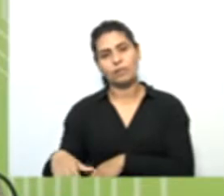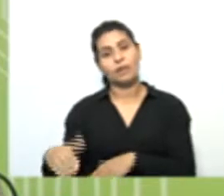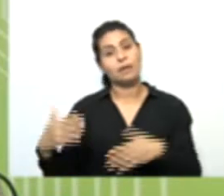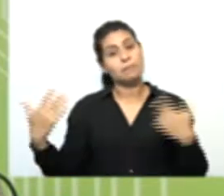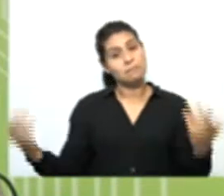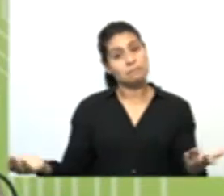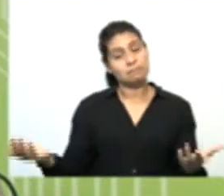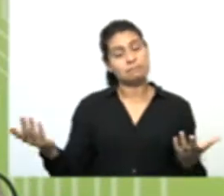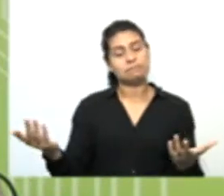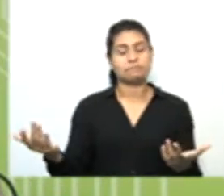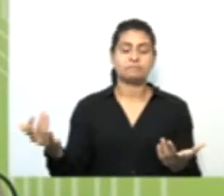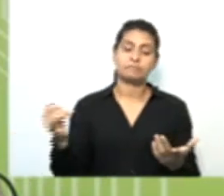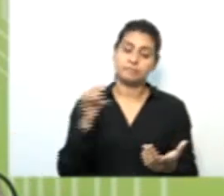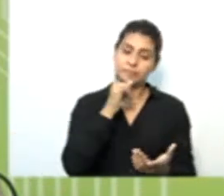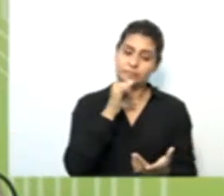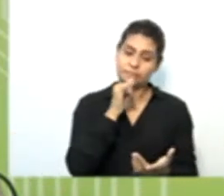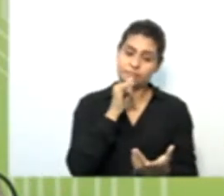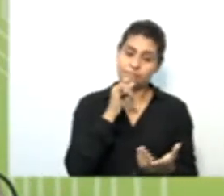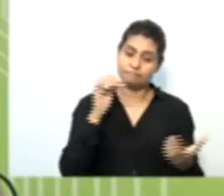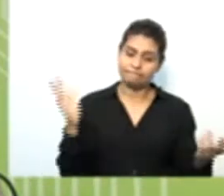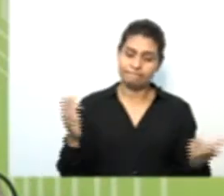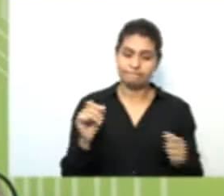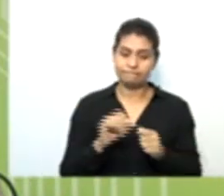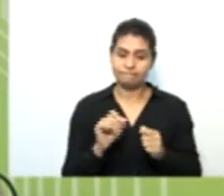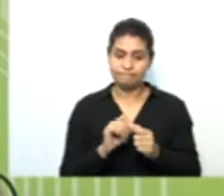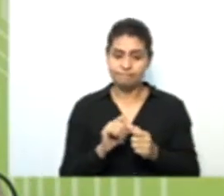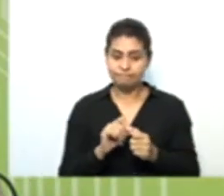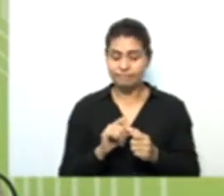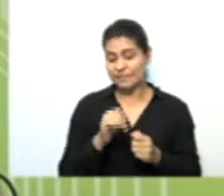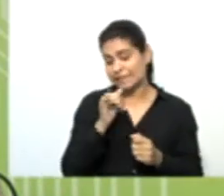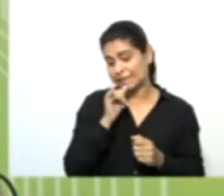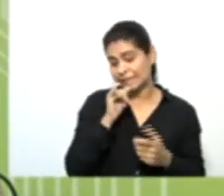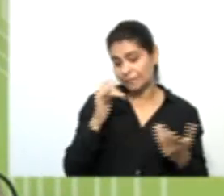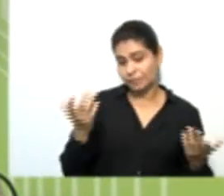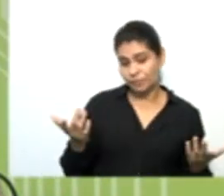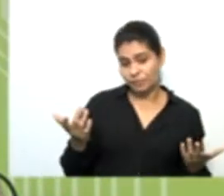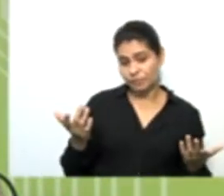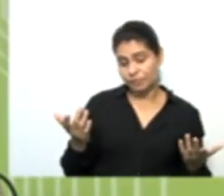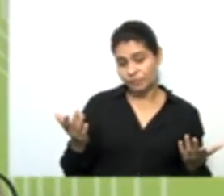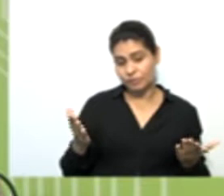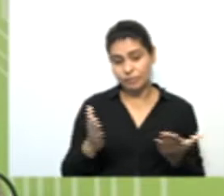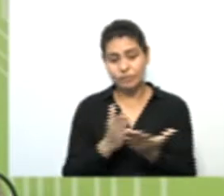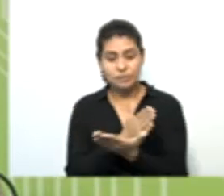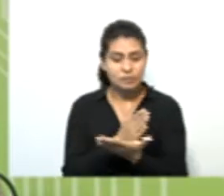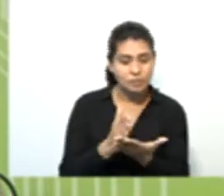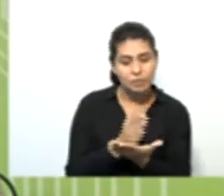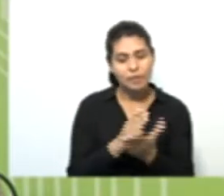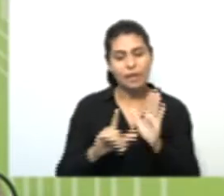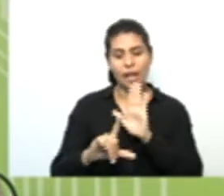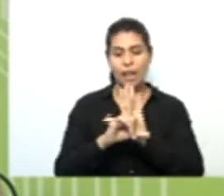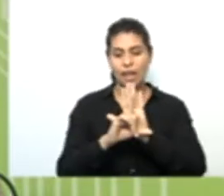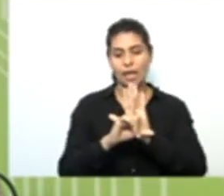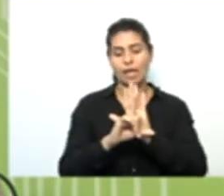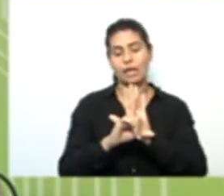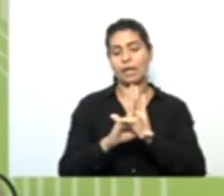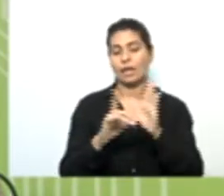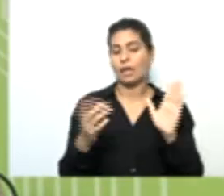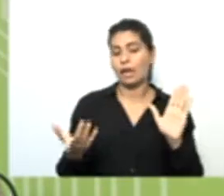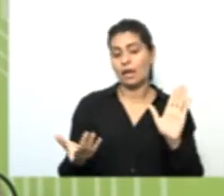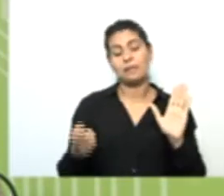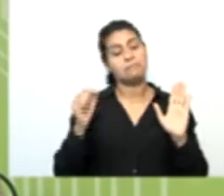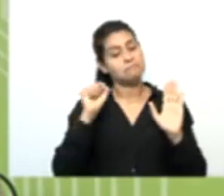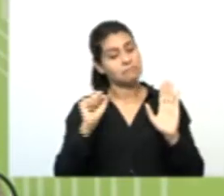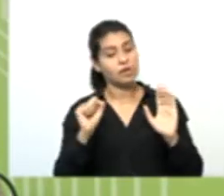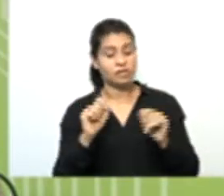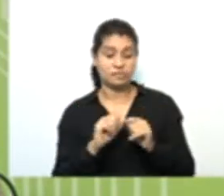que se a gente vai usar isso de uma maneira pouco legal, como que eu posso falar, professor? Desvirtuando um pouco os princípios, a gente poderia